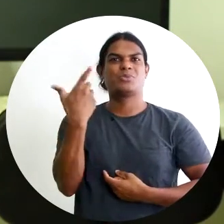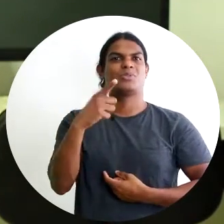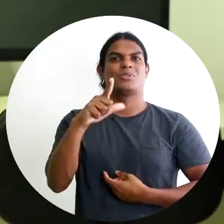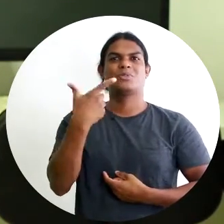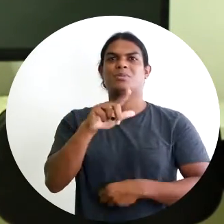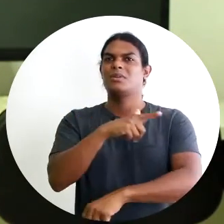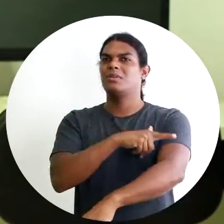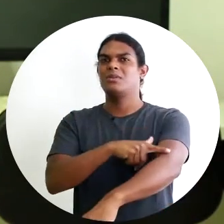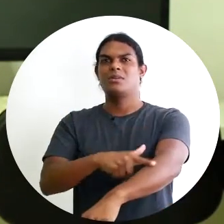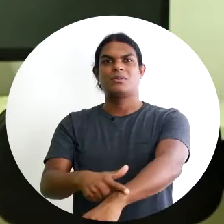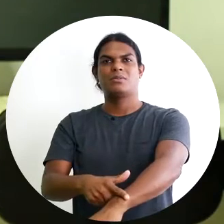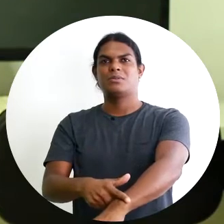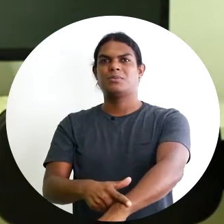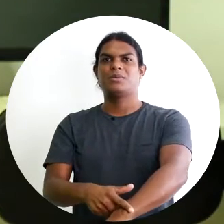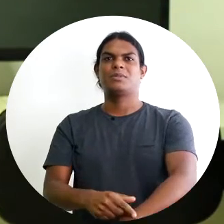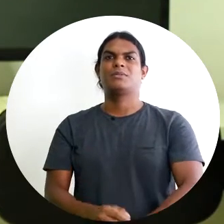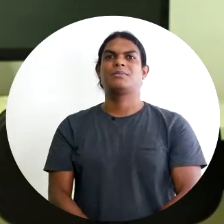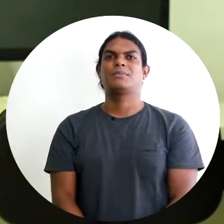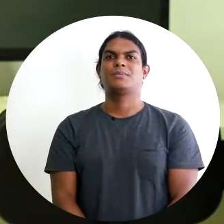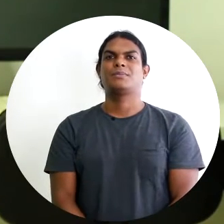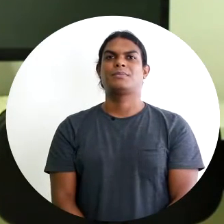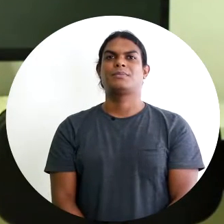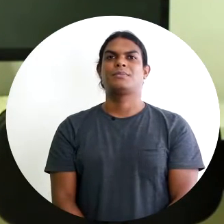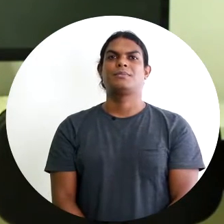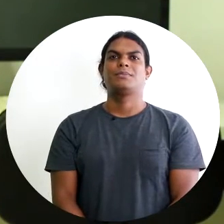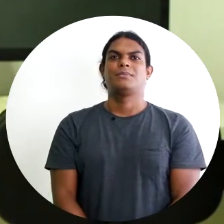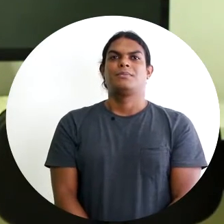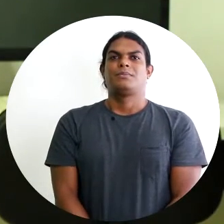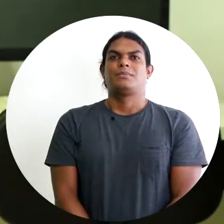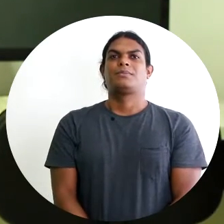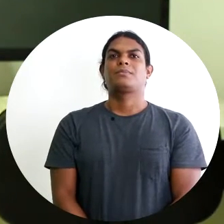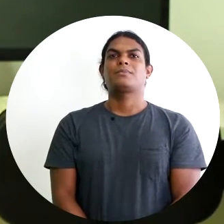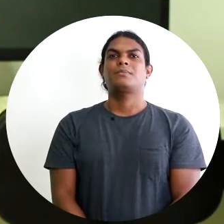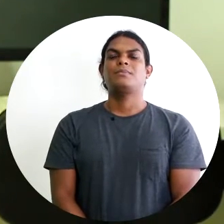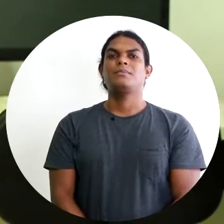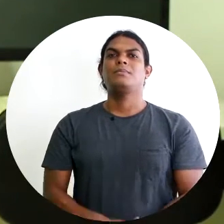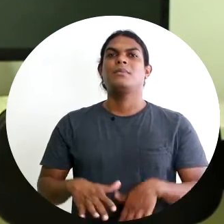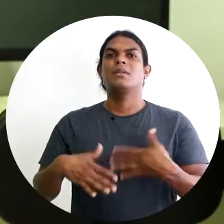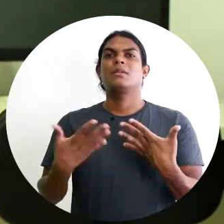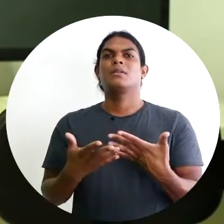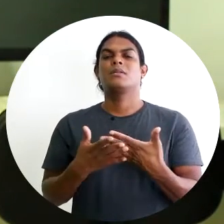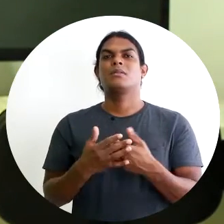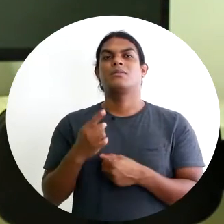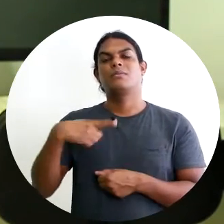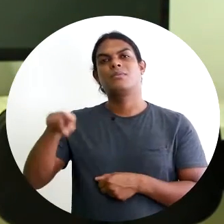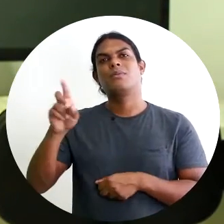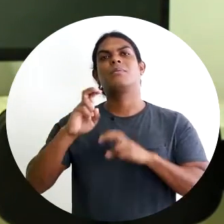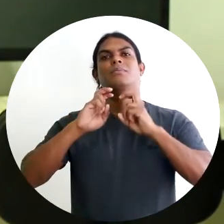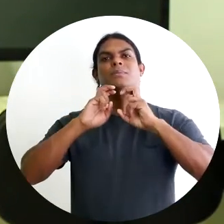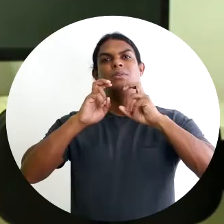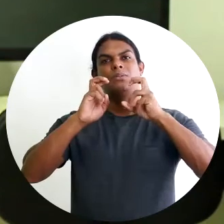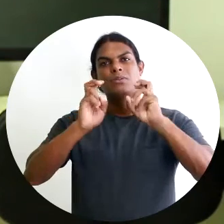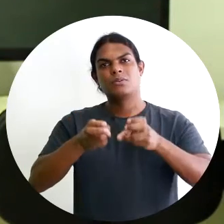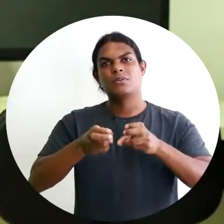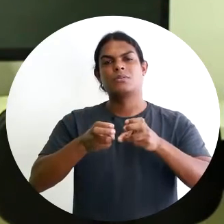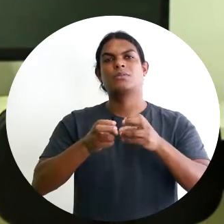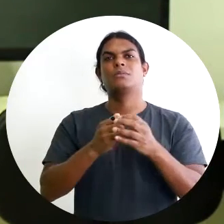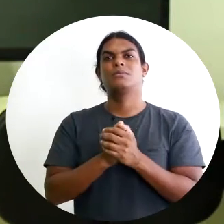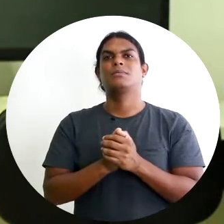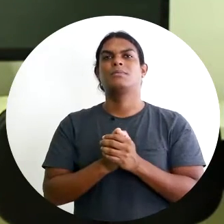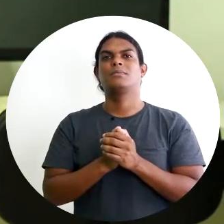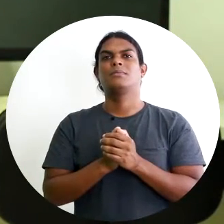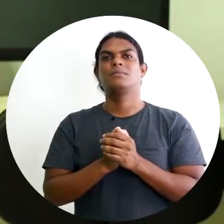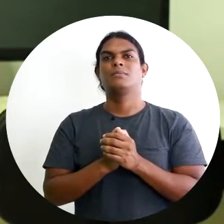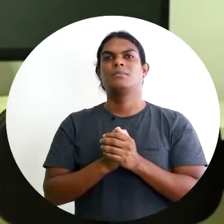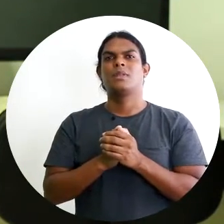isso. A gente está se adaptando a essas questões. Então, colocamos a bike no metrô e aí o metrô ele tem um horário